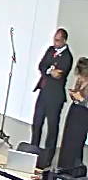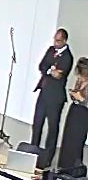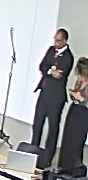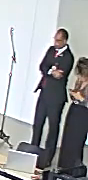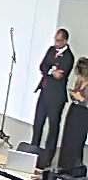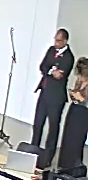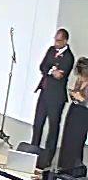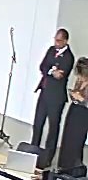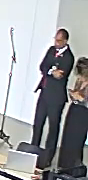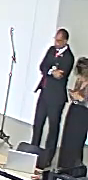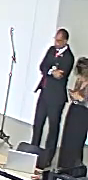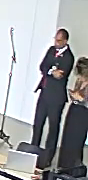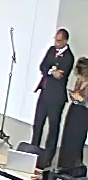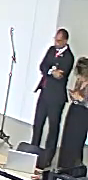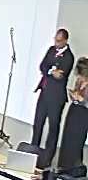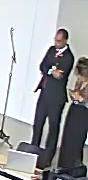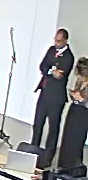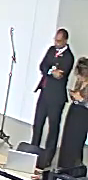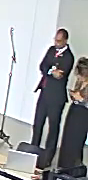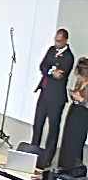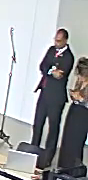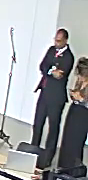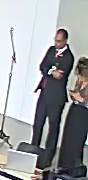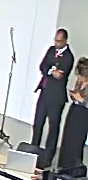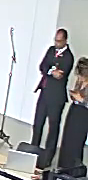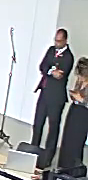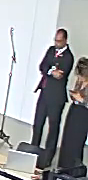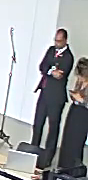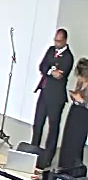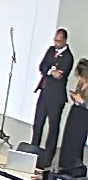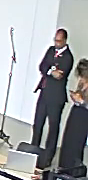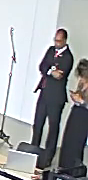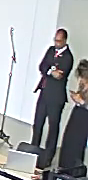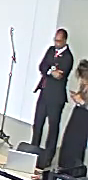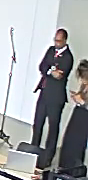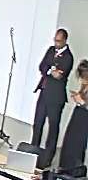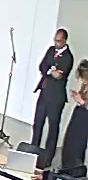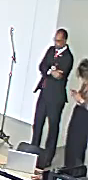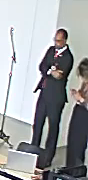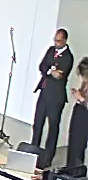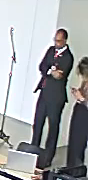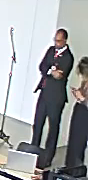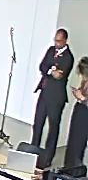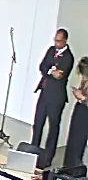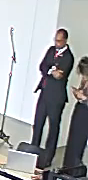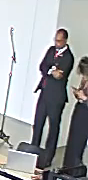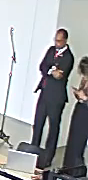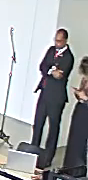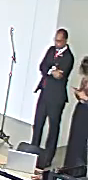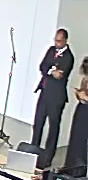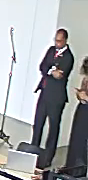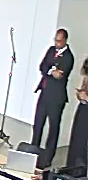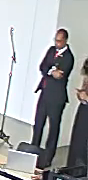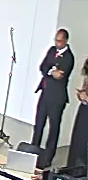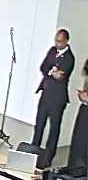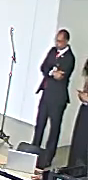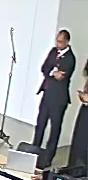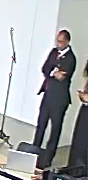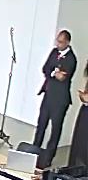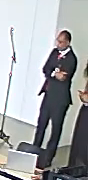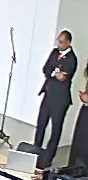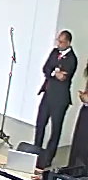também pela professora Camila e o professor Adilson, aos quais tenho minha admiração, apreço e carinho. E a todos